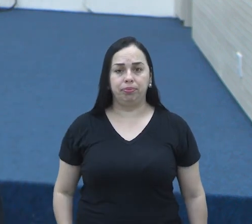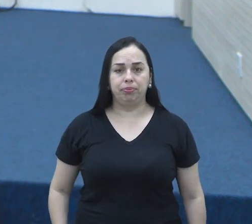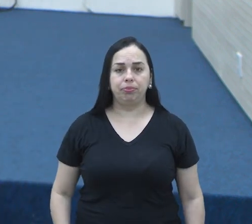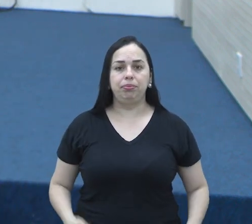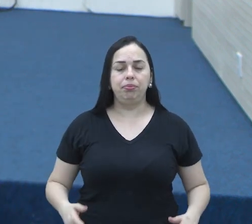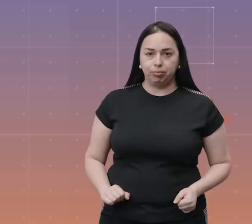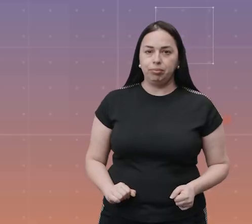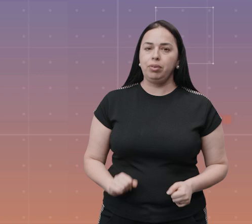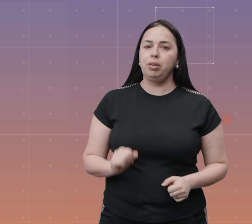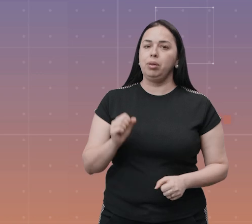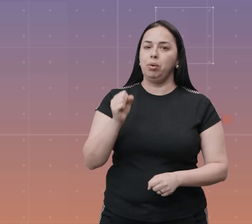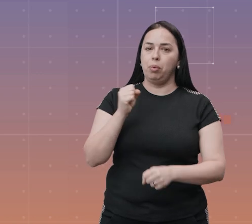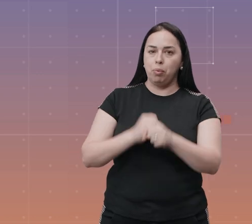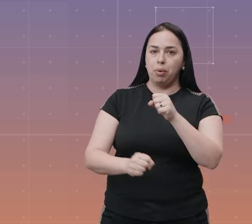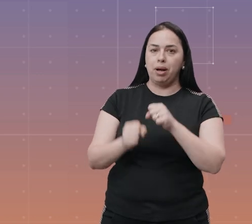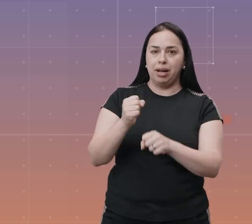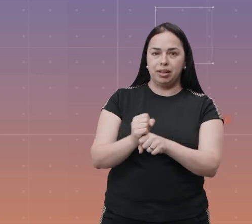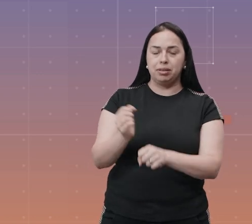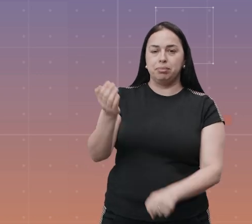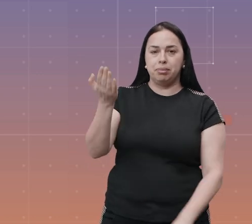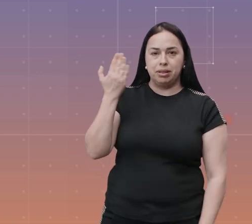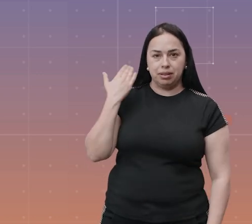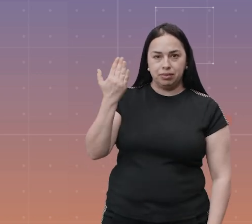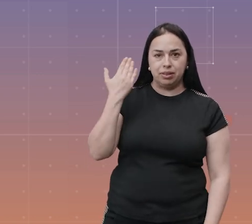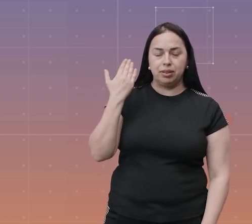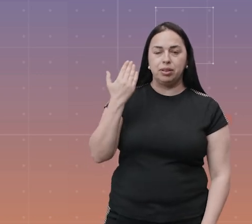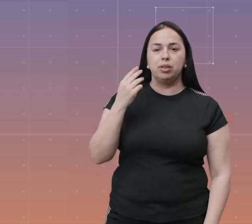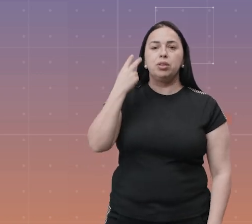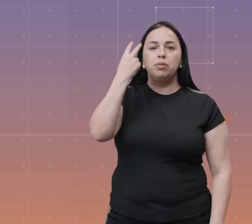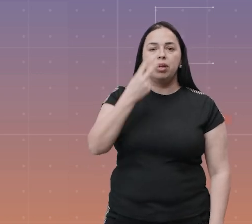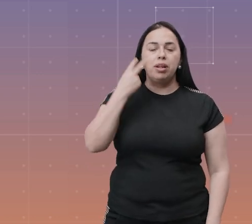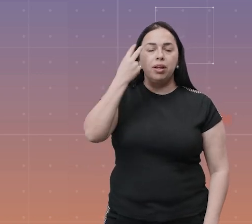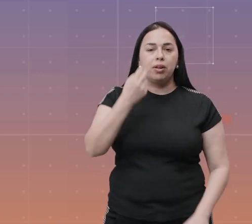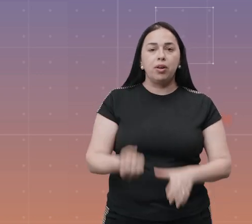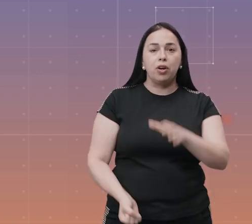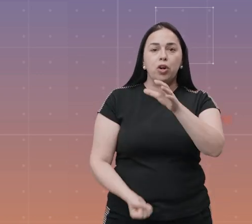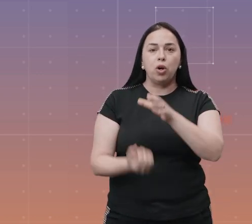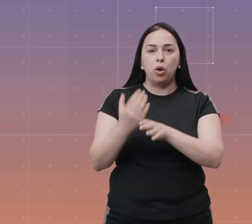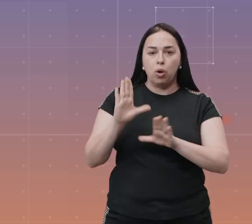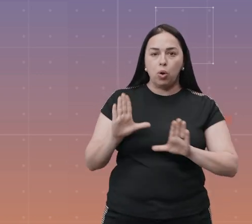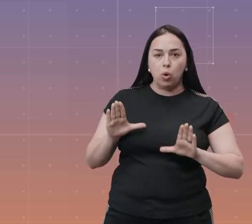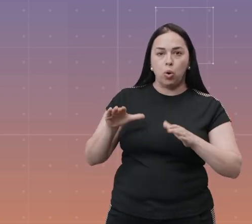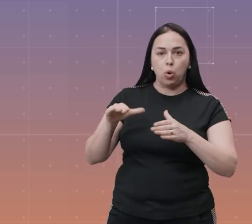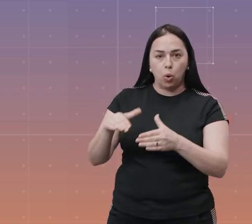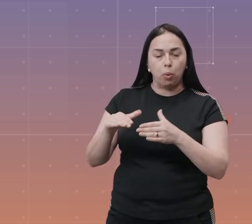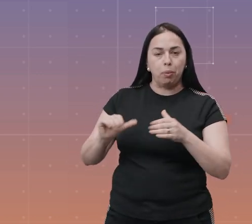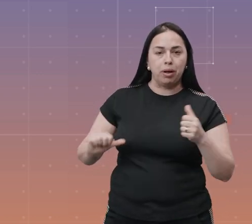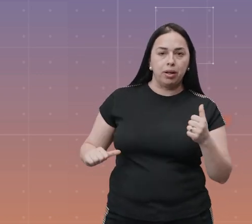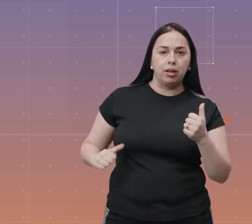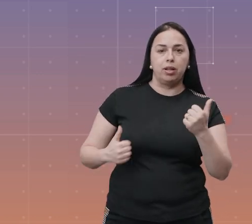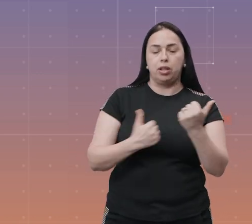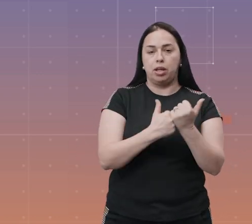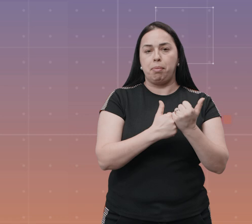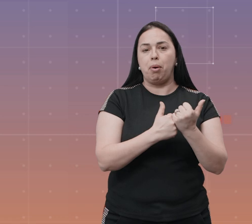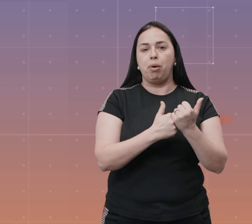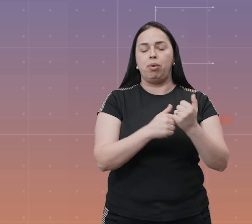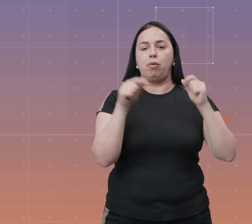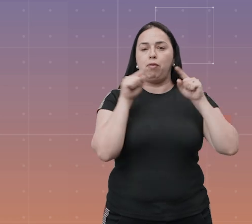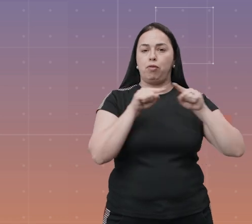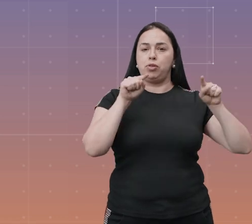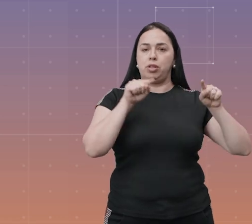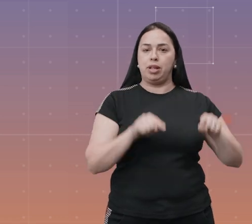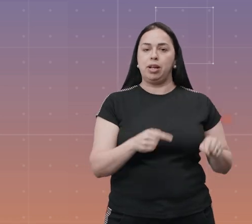característica da nossa cidade. E em 2024 foi criada pelos vereadores da Câmara a Frente Parlamentar em Defesa do